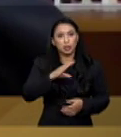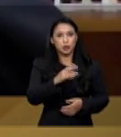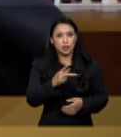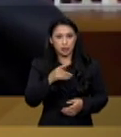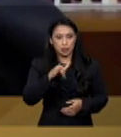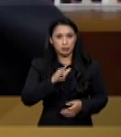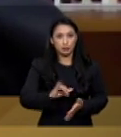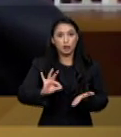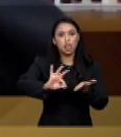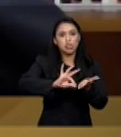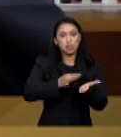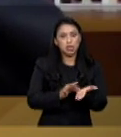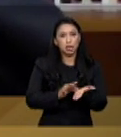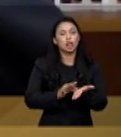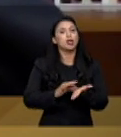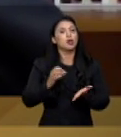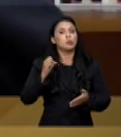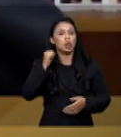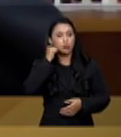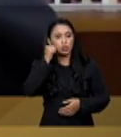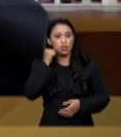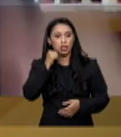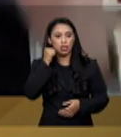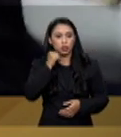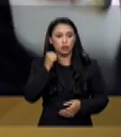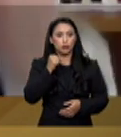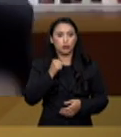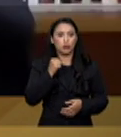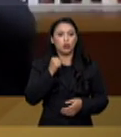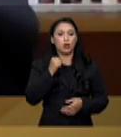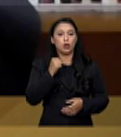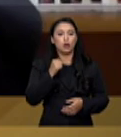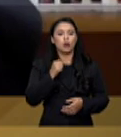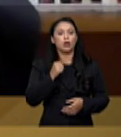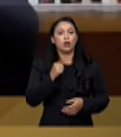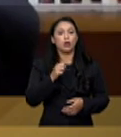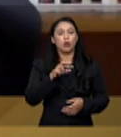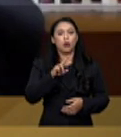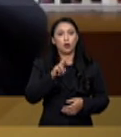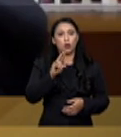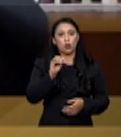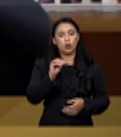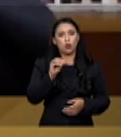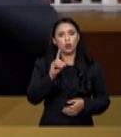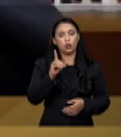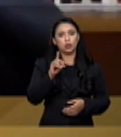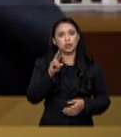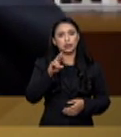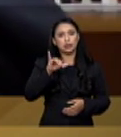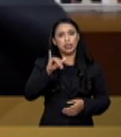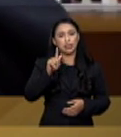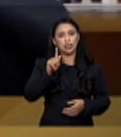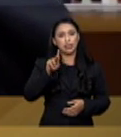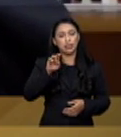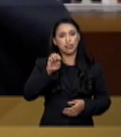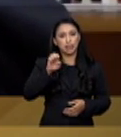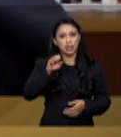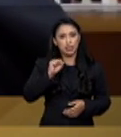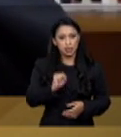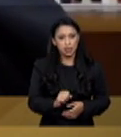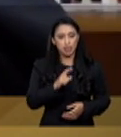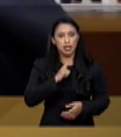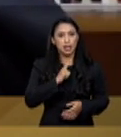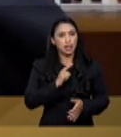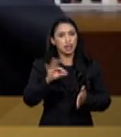assinado inicialmente pelo senador do Senado Federal Rodrigues, seguido do número de assinaturas que supera